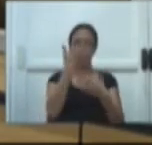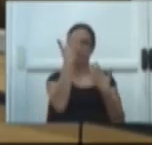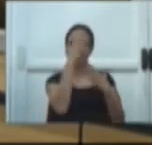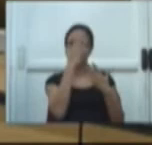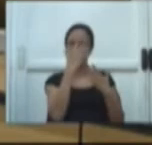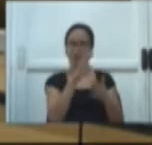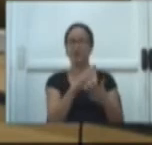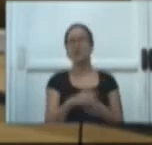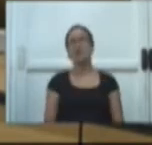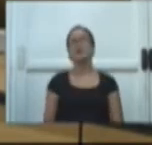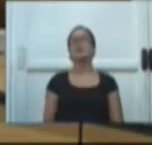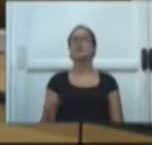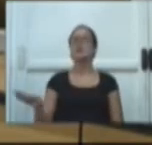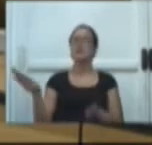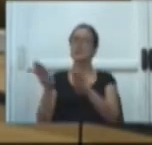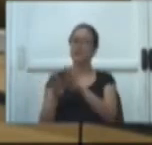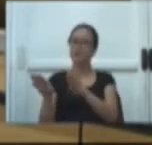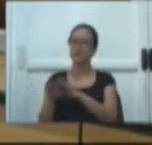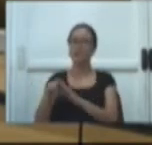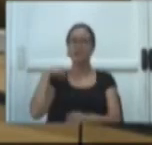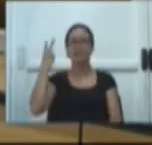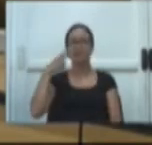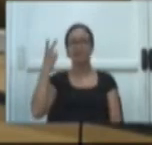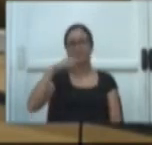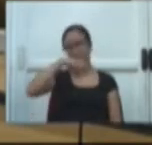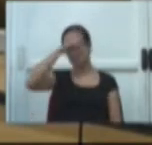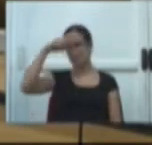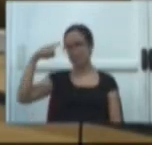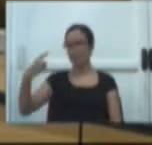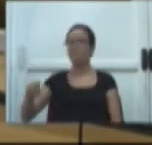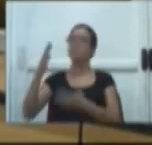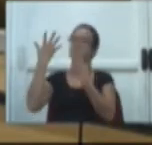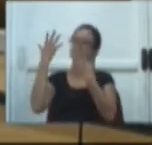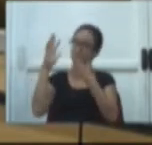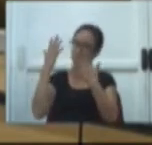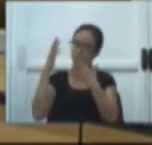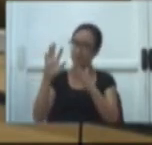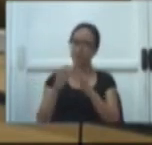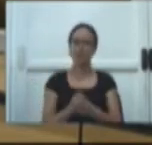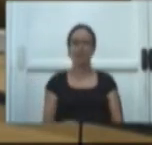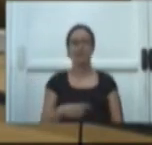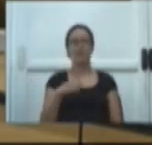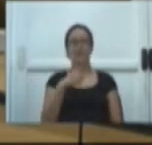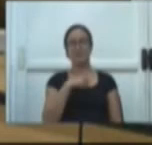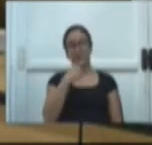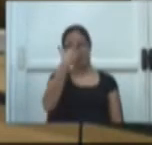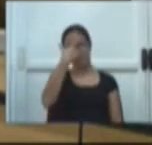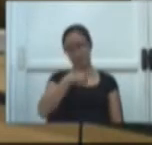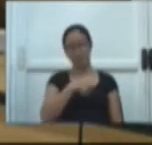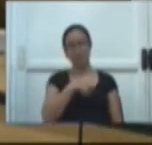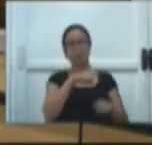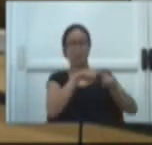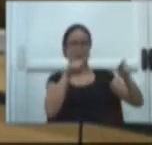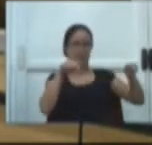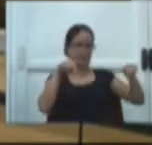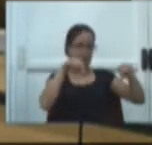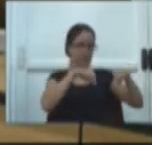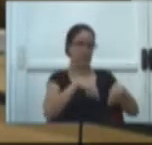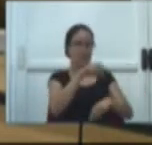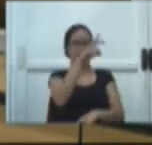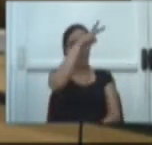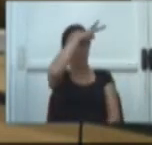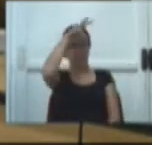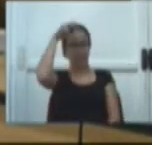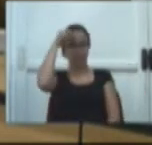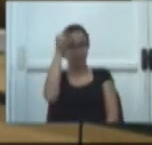a vereadora Mayra Costa pela indicação, e colocando meu gabinete na Prefeitura Municipal de Limeira à sua